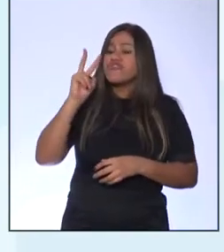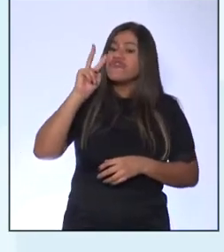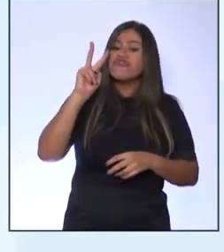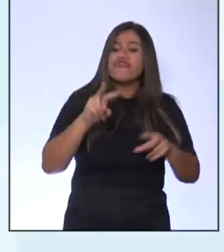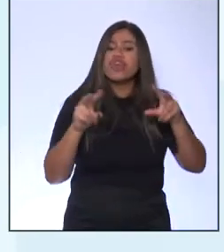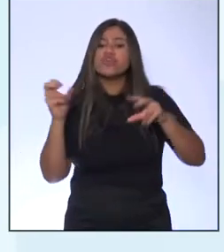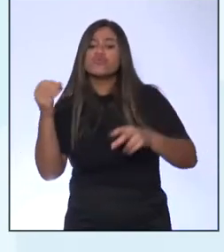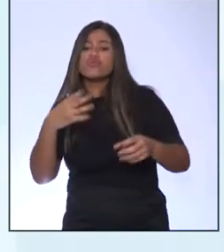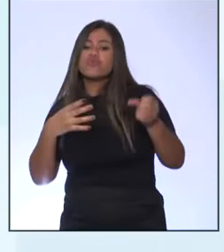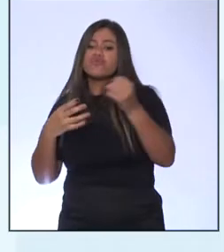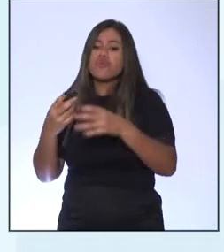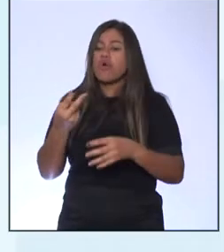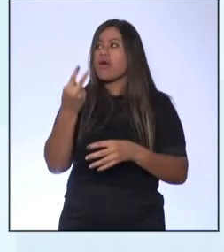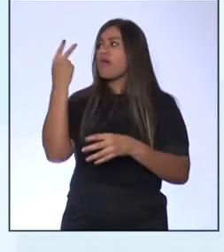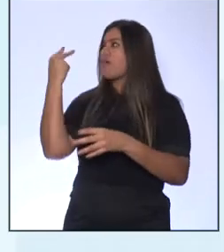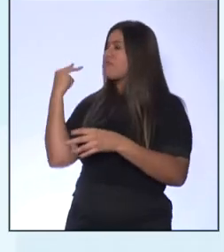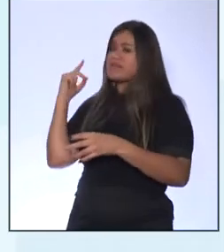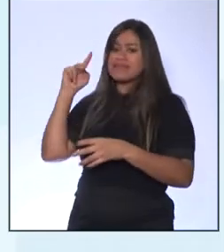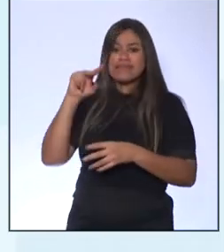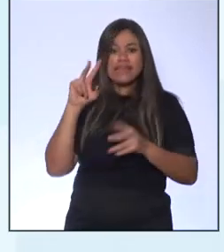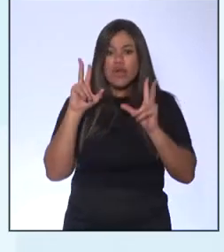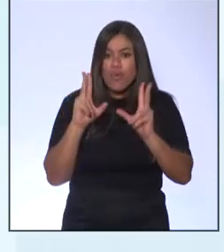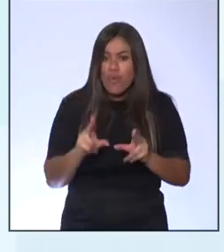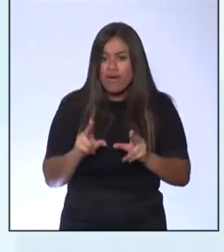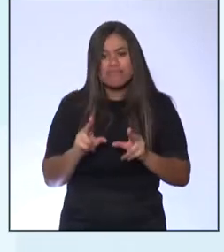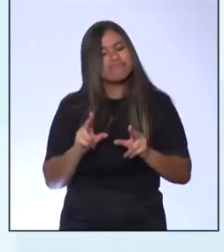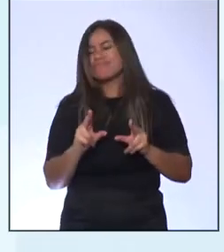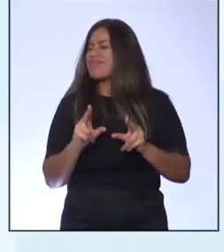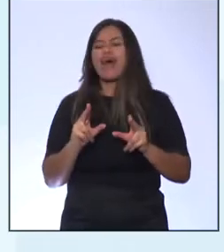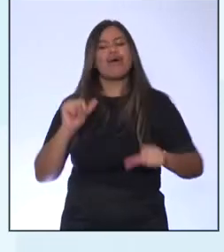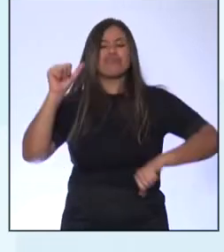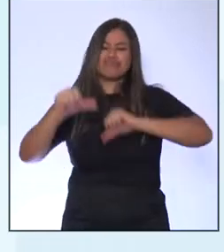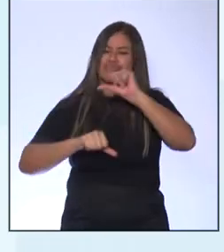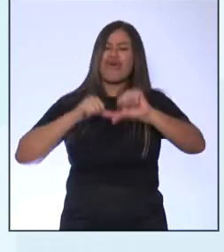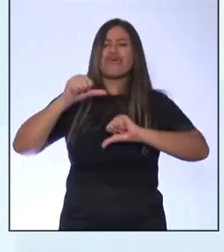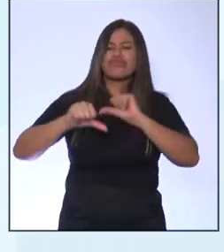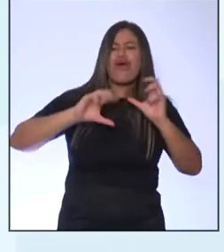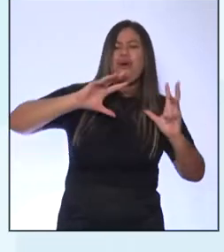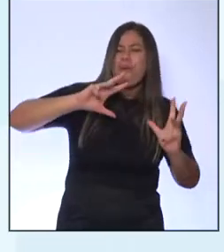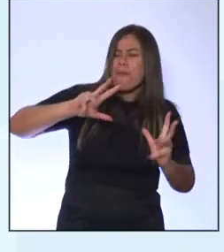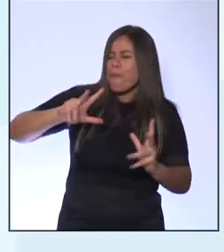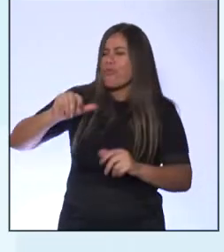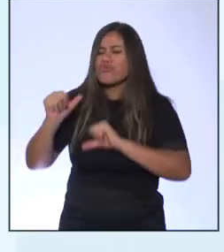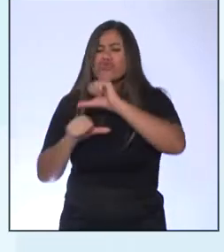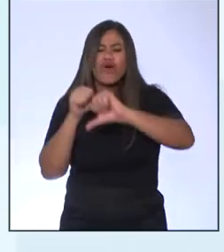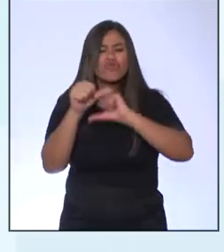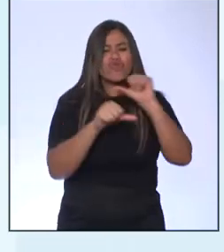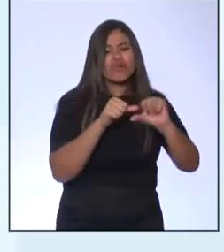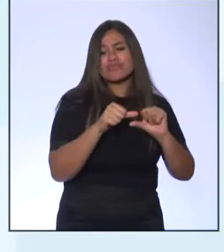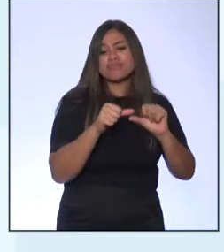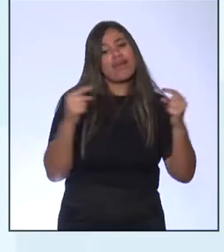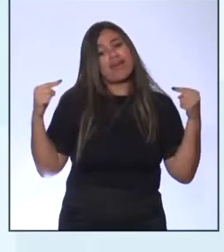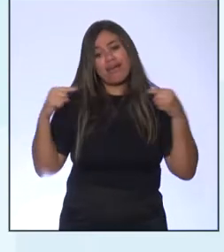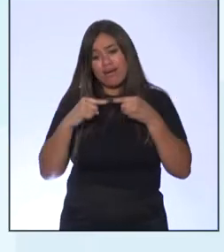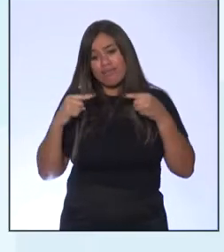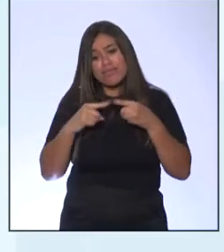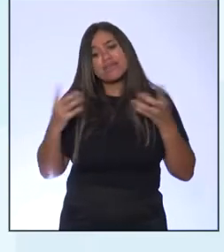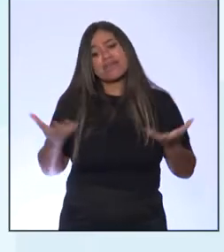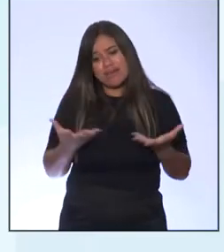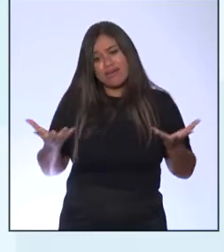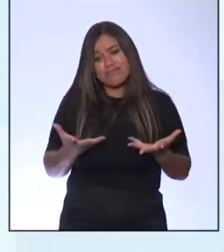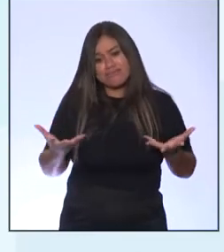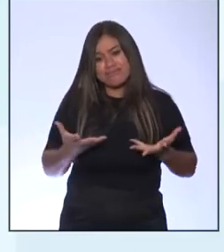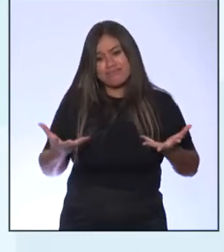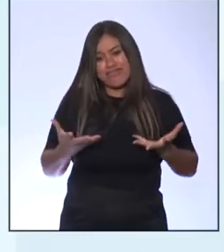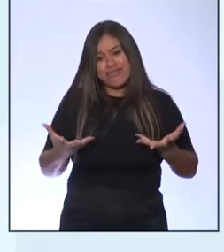gente viu há um segundo. Tudo muda o tempo todo no mundo. Né? Essa música é muito apropriada para o